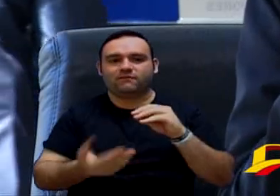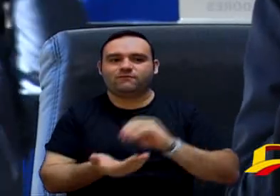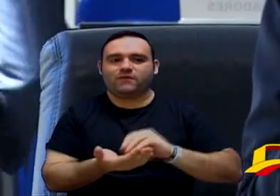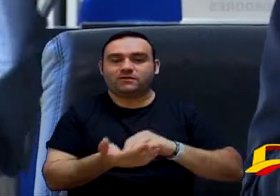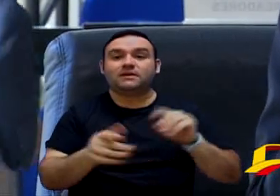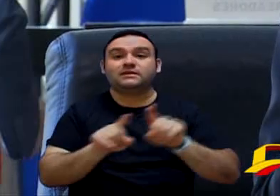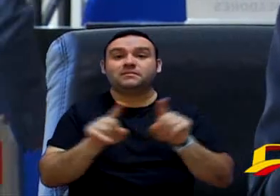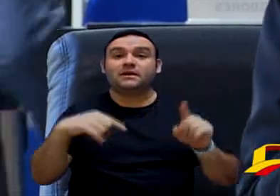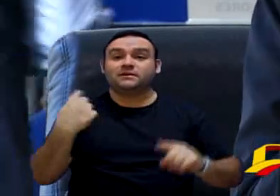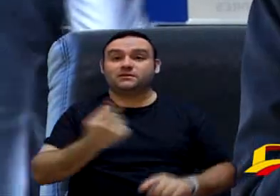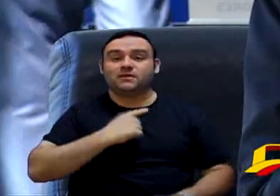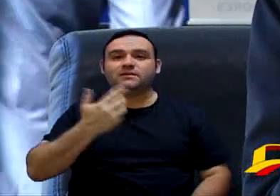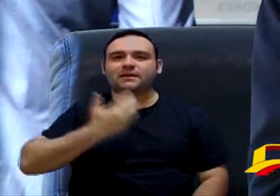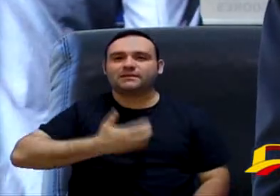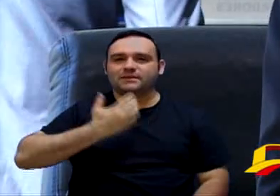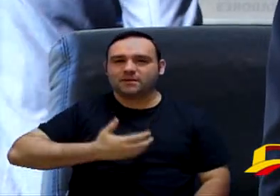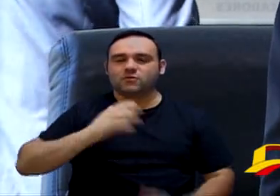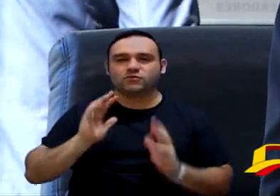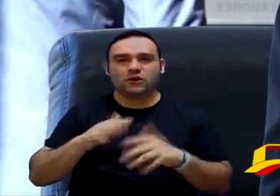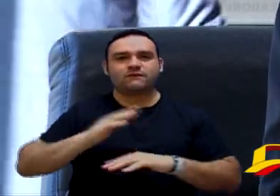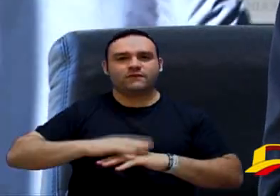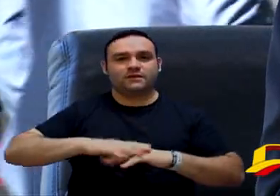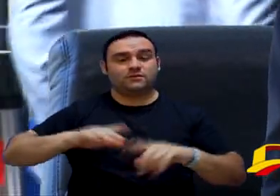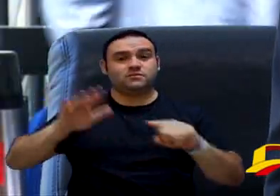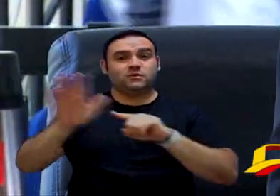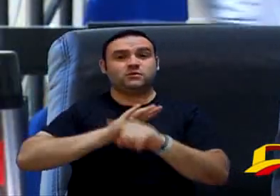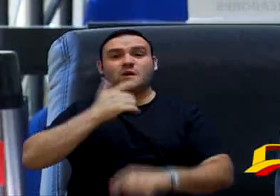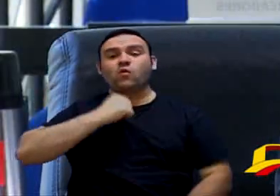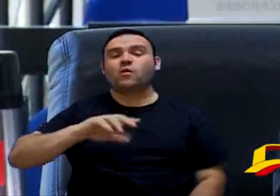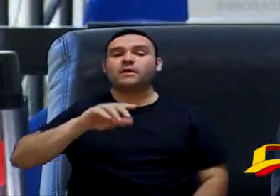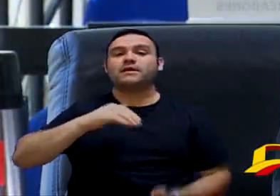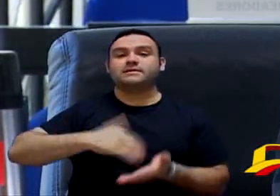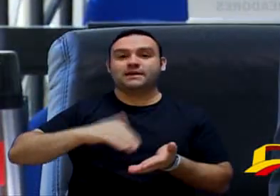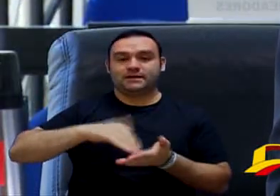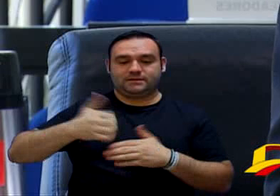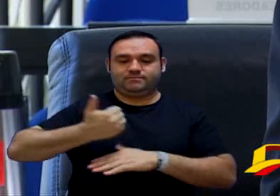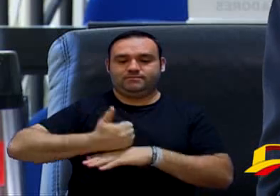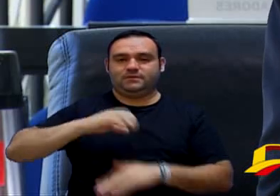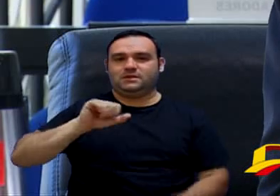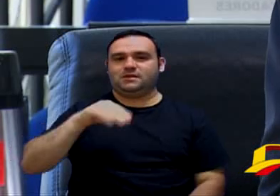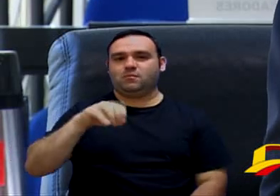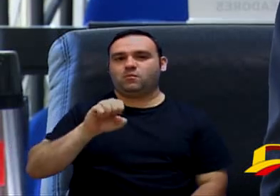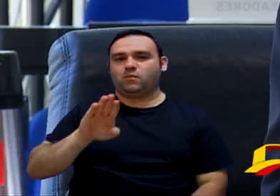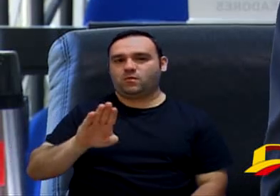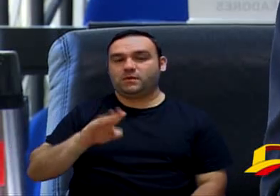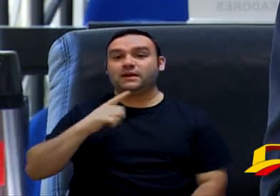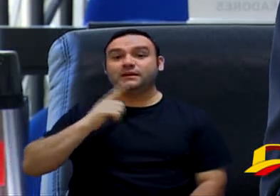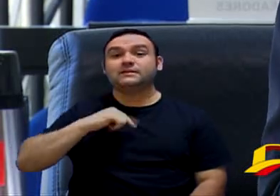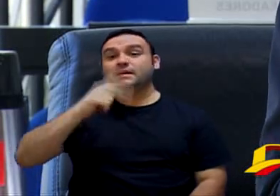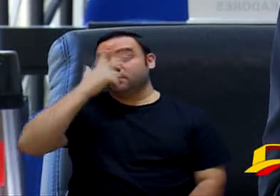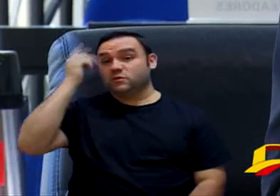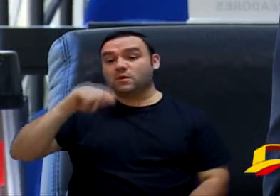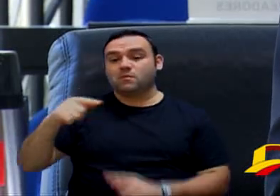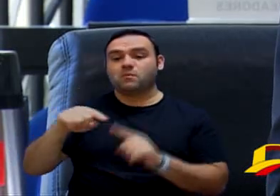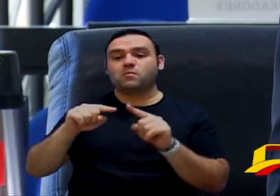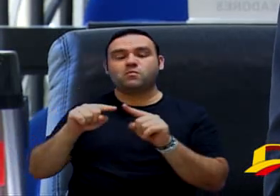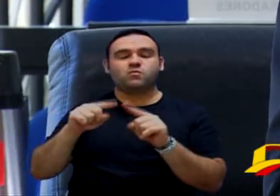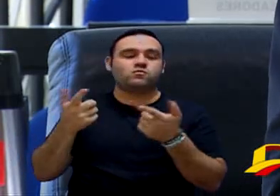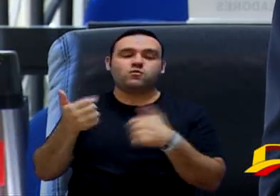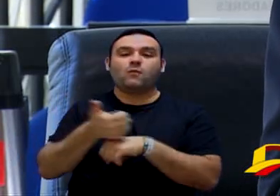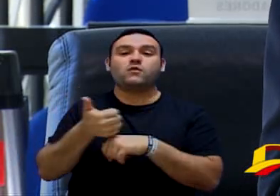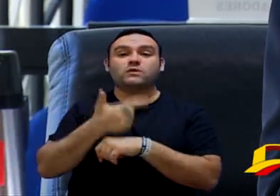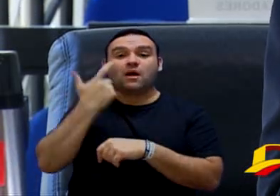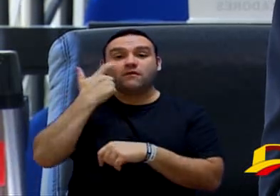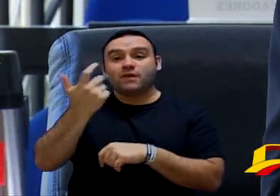até nós já fizemos em dezembro estamos questionando inclusive secretário da semovi para que haja aí um profissional para verificar